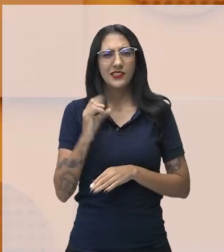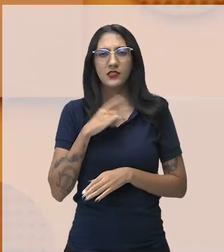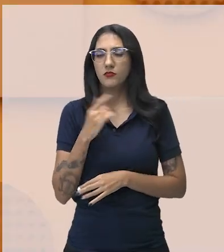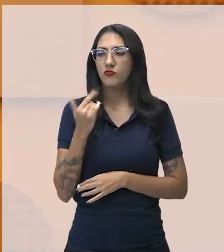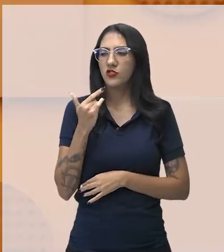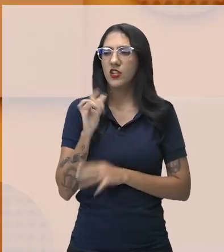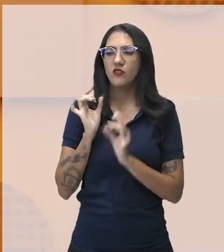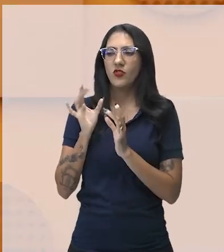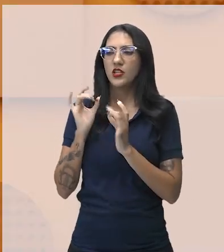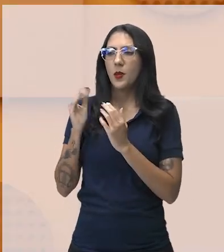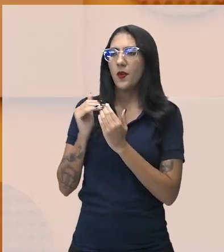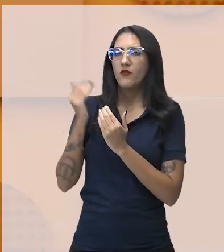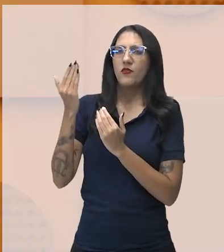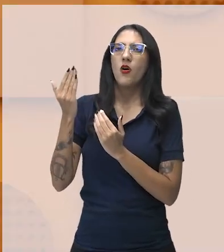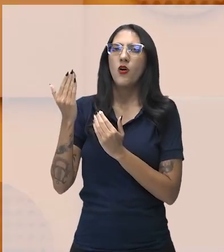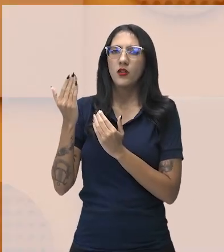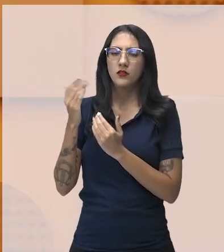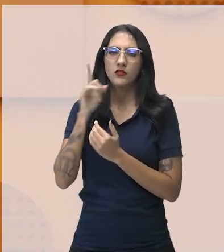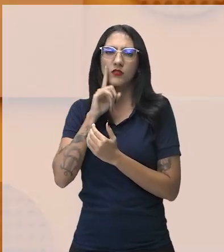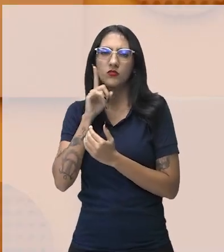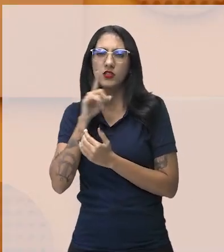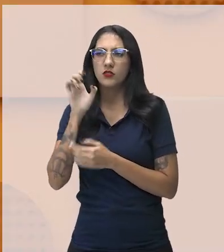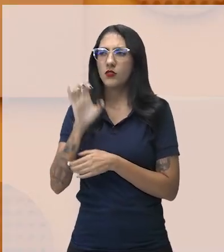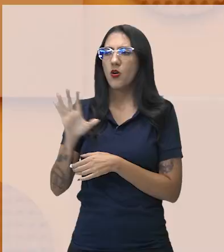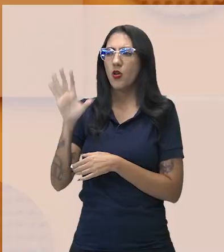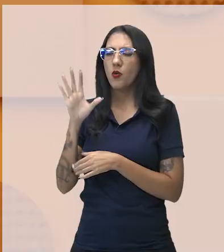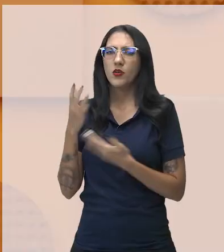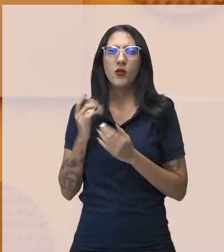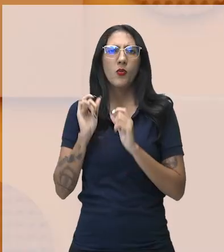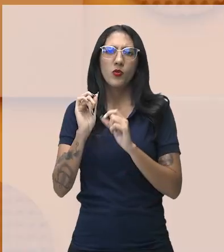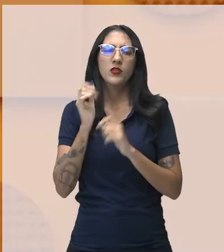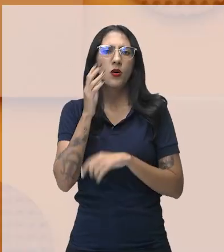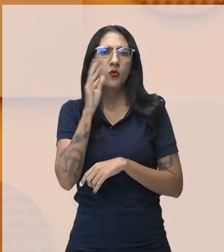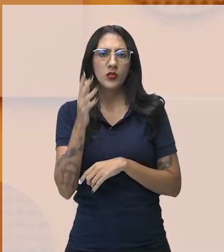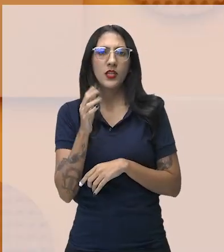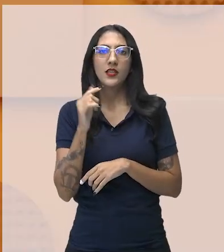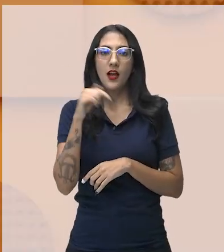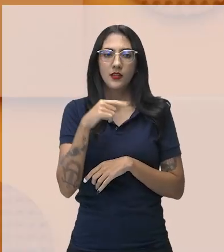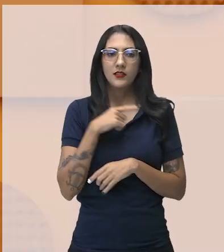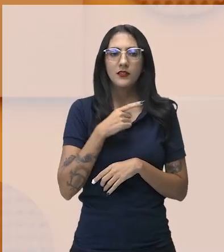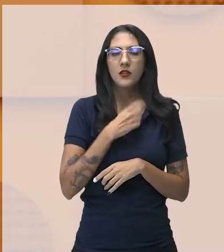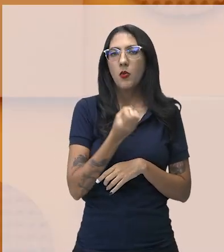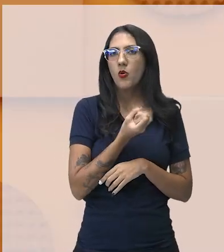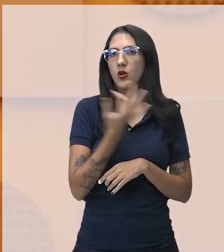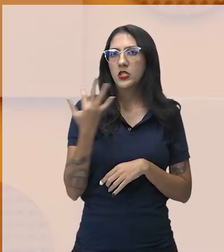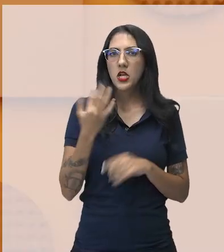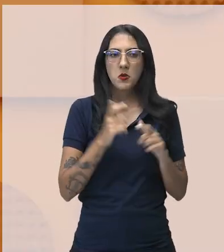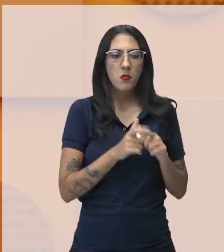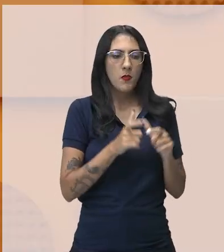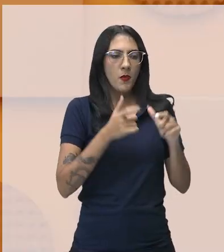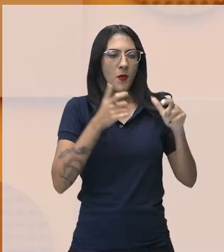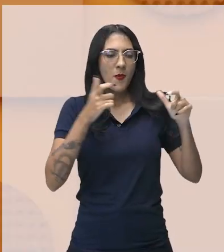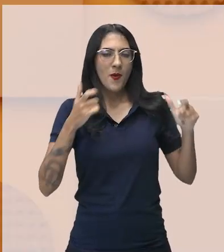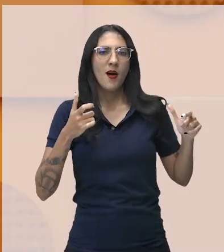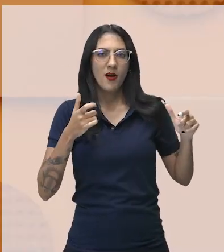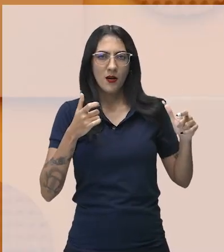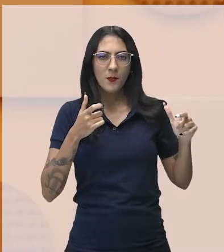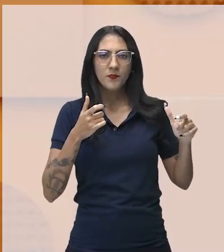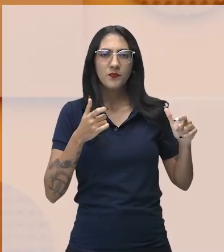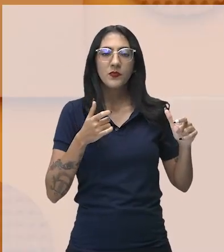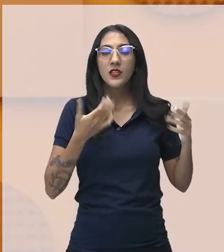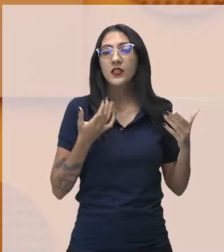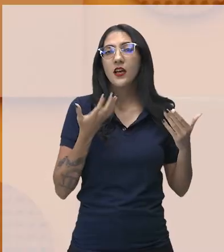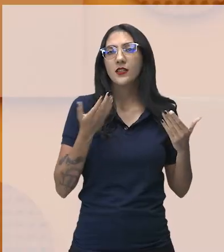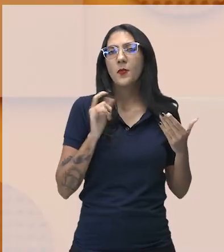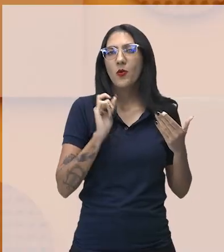os Estados Unidos e para a Europa, o que vai acontecer? Vai aumentar a quantidade para o nosso país e isso vai fazer com